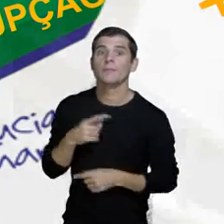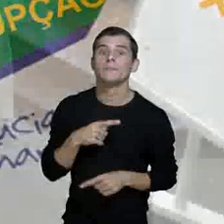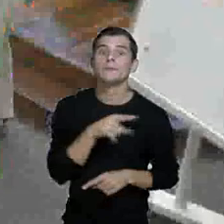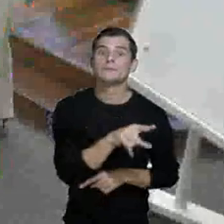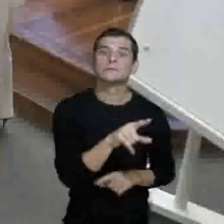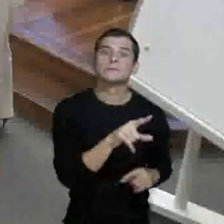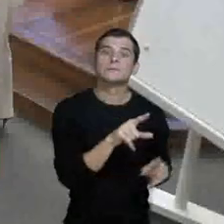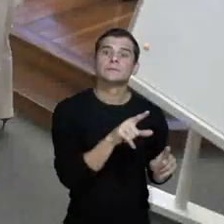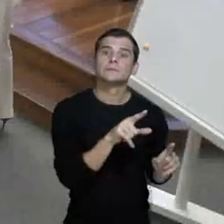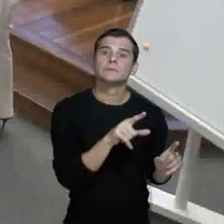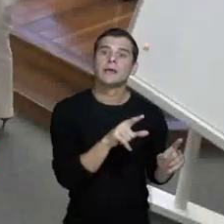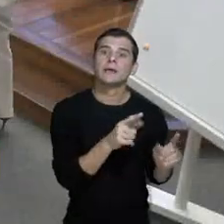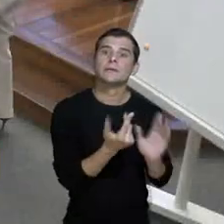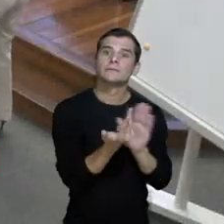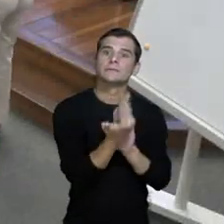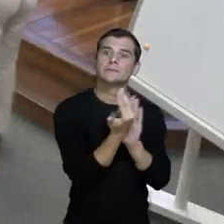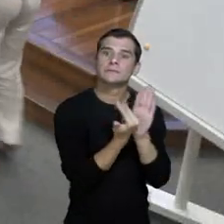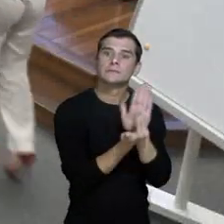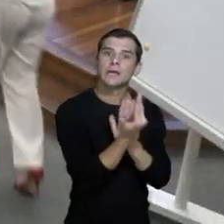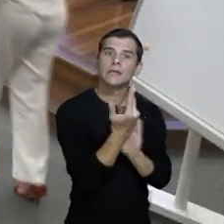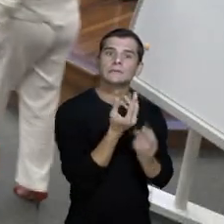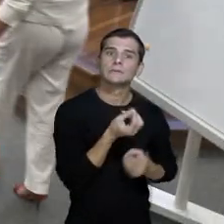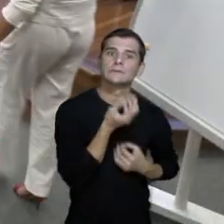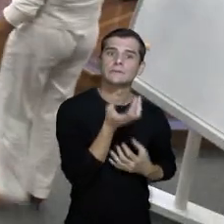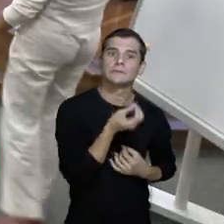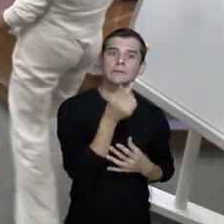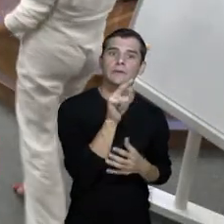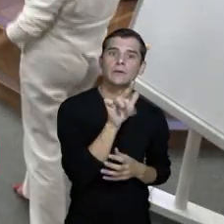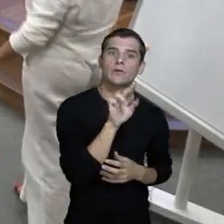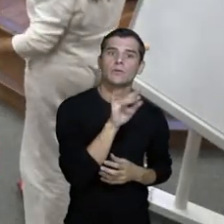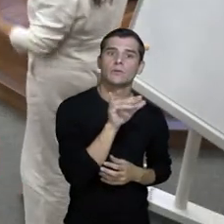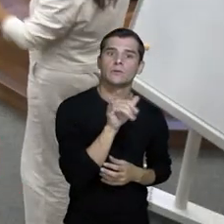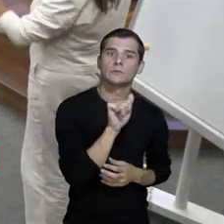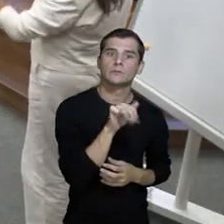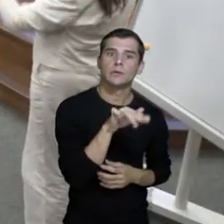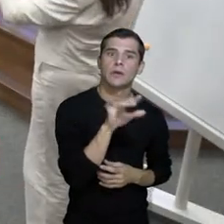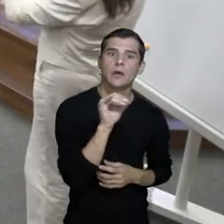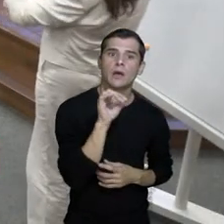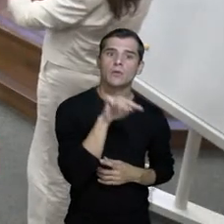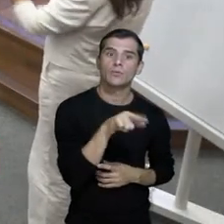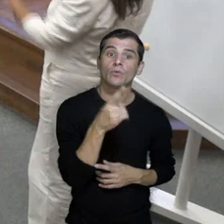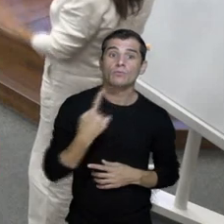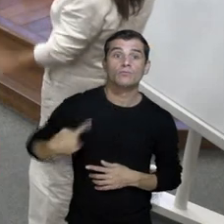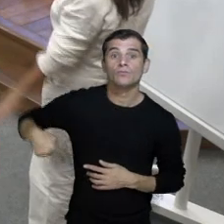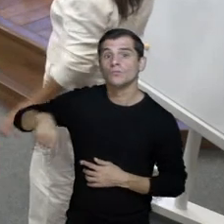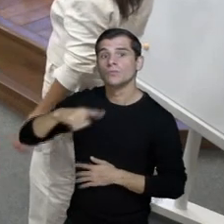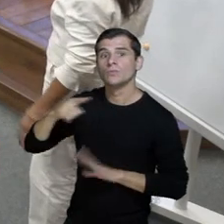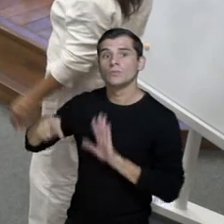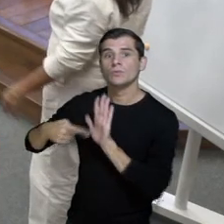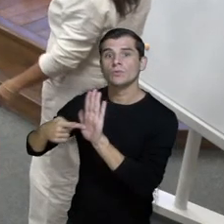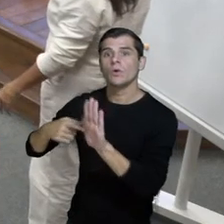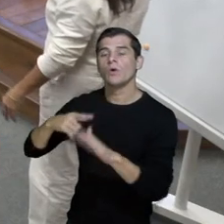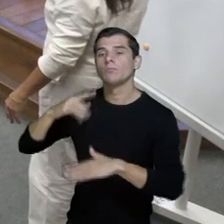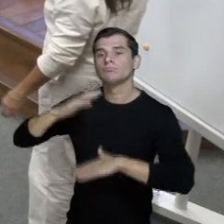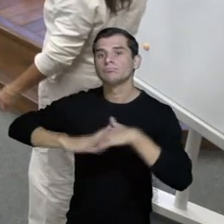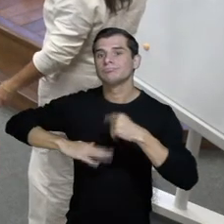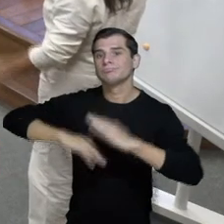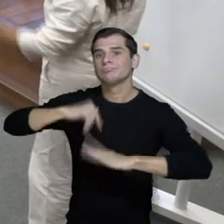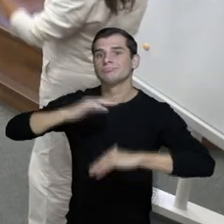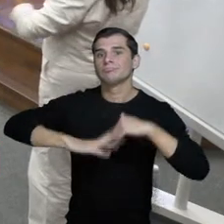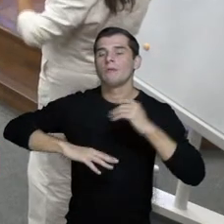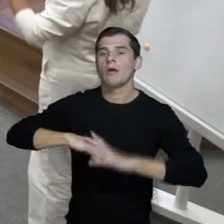como é que eu vou dizer o desenho a expressão do Luciano e a gente então juntando essas mãos pra gente poder pensar